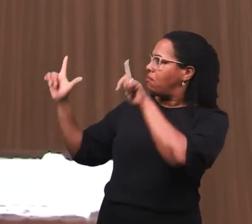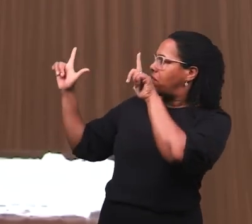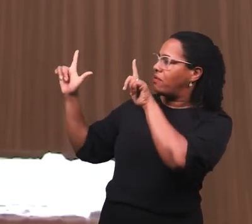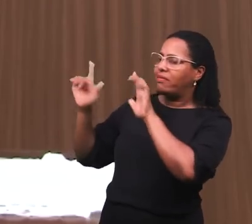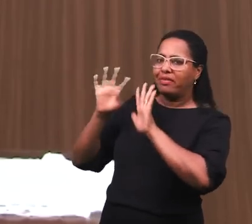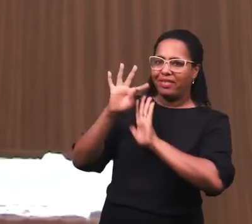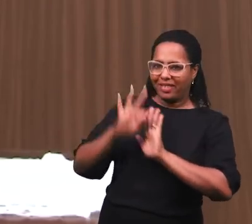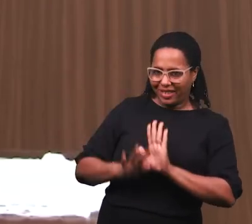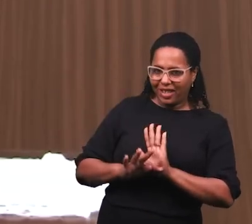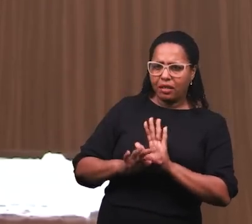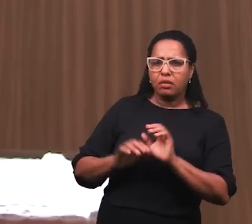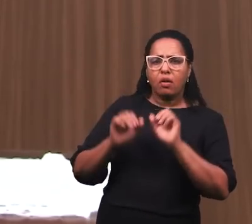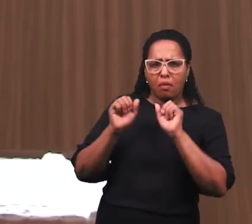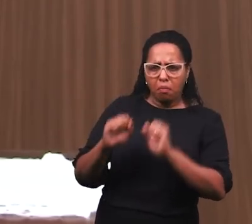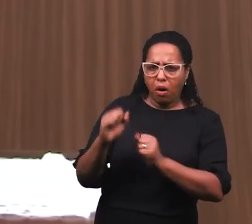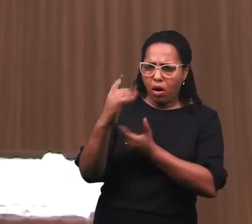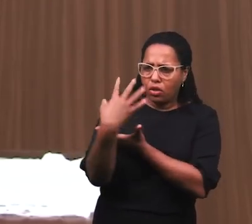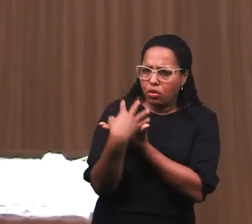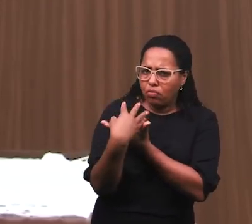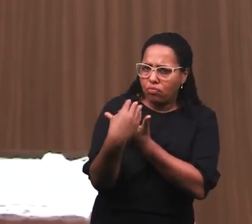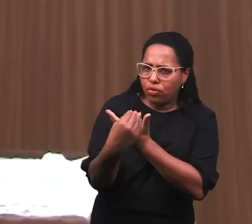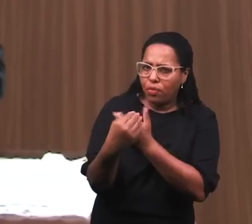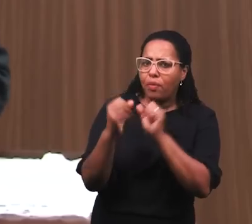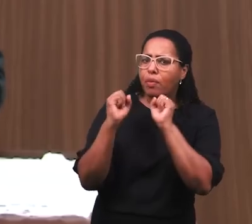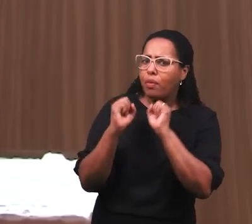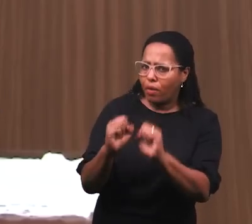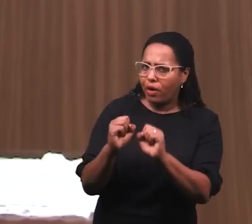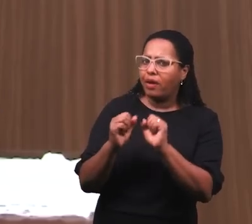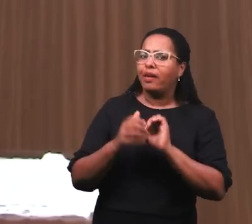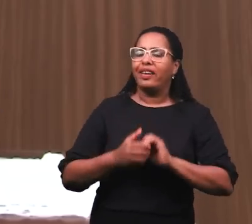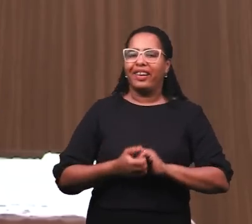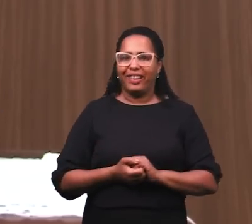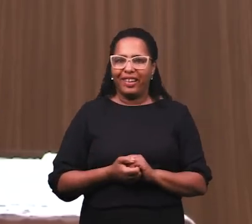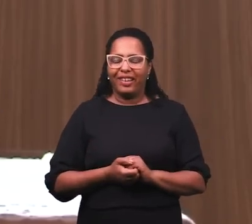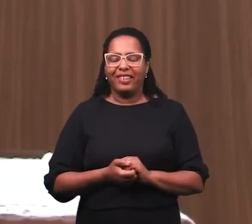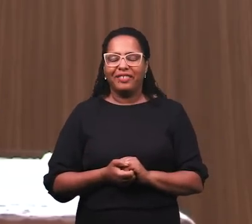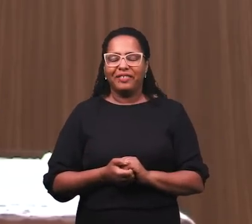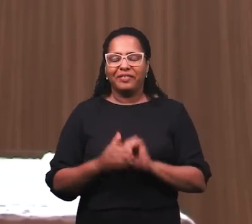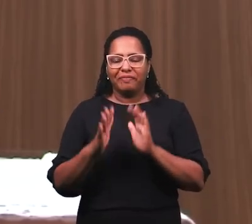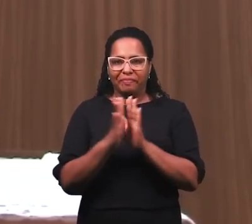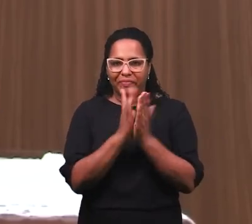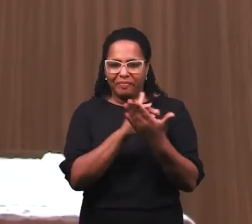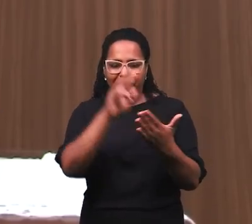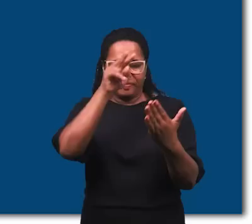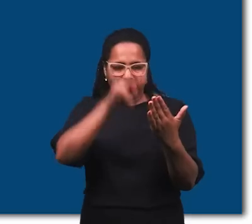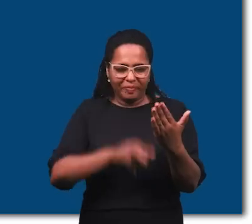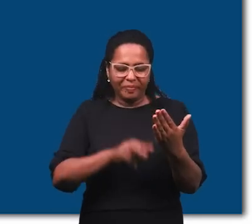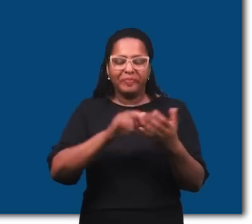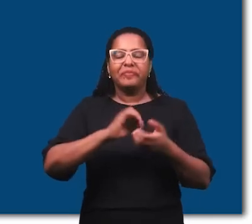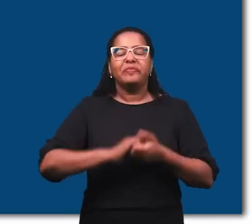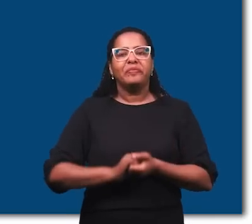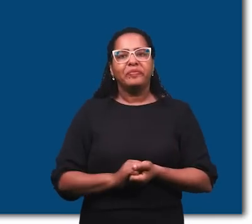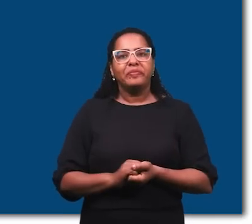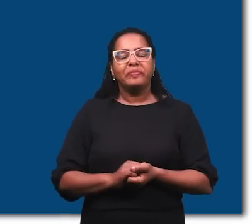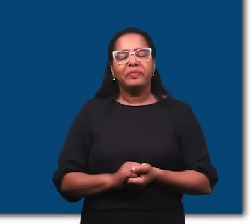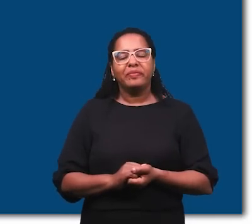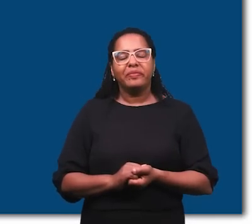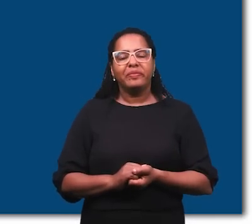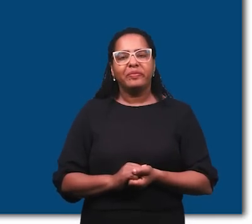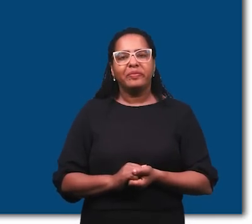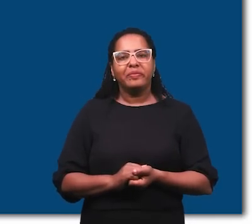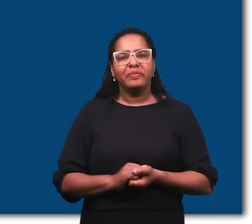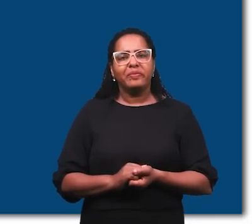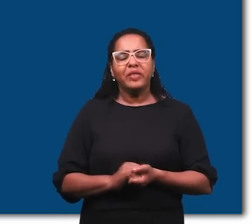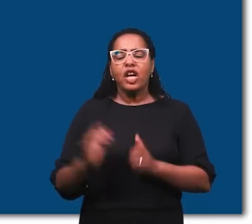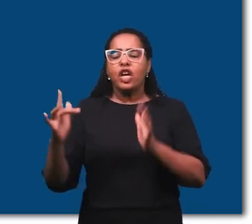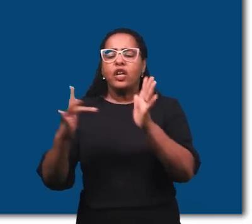tela e você poderá acompanhar conosco a leitura. Leiamos o texto. Então,